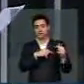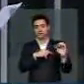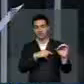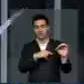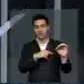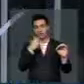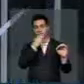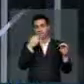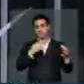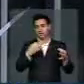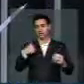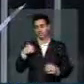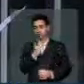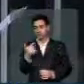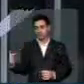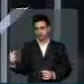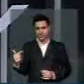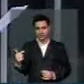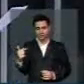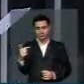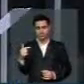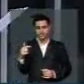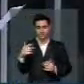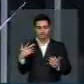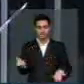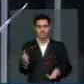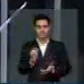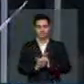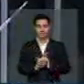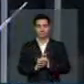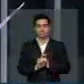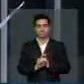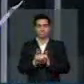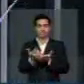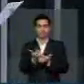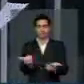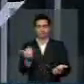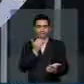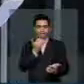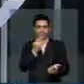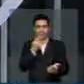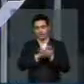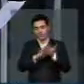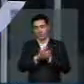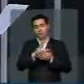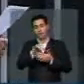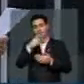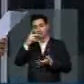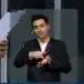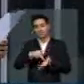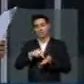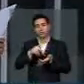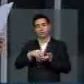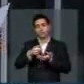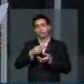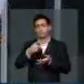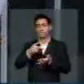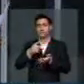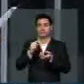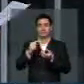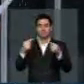perfeitas e eu não sendo assim não há mais o que dizer além do enorme sincero e eloquente